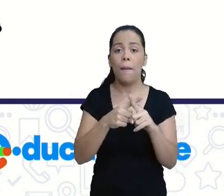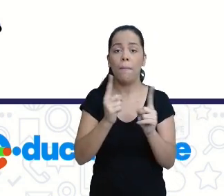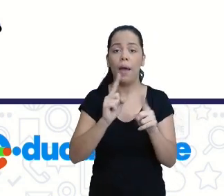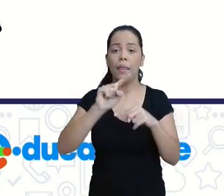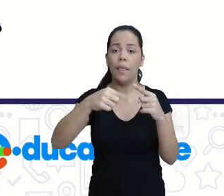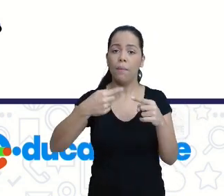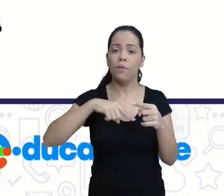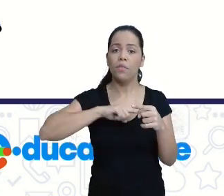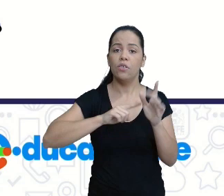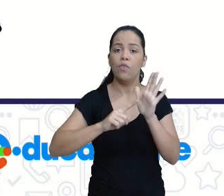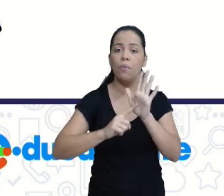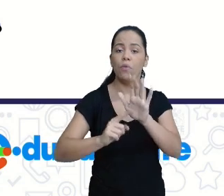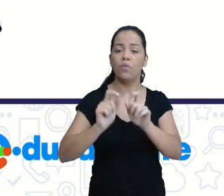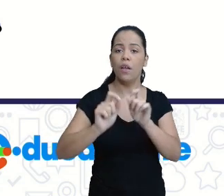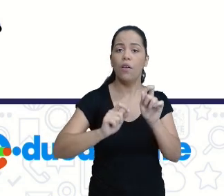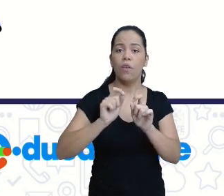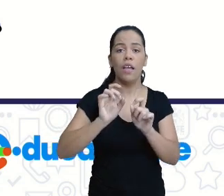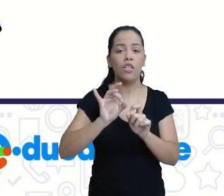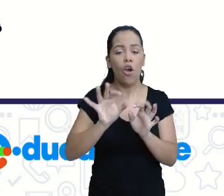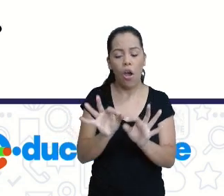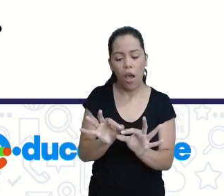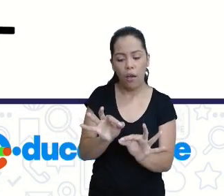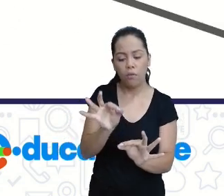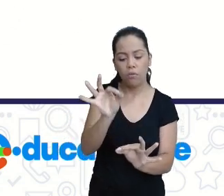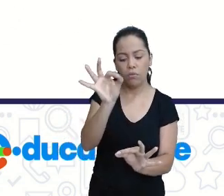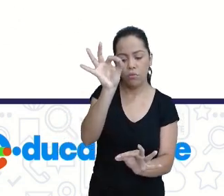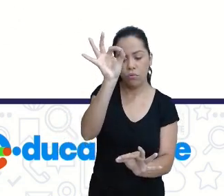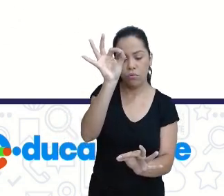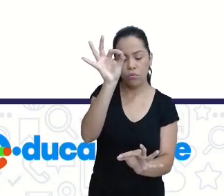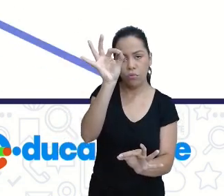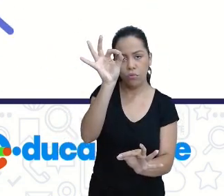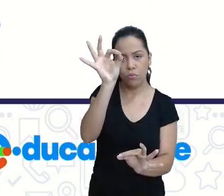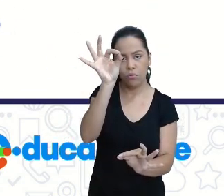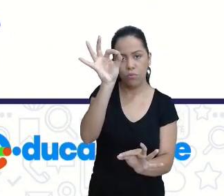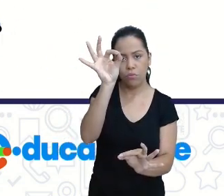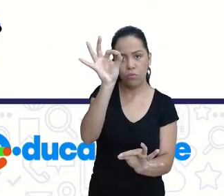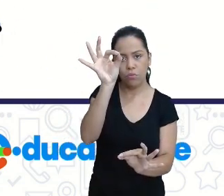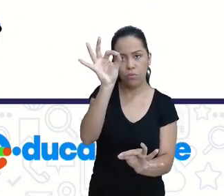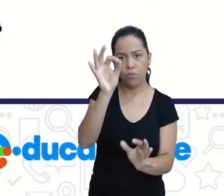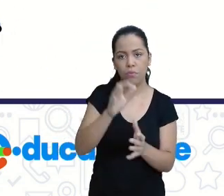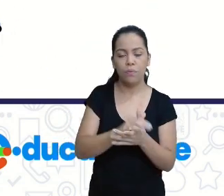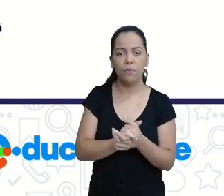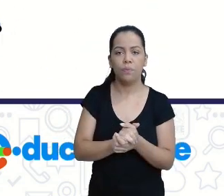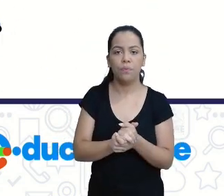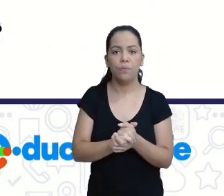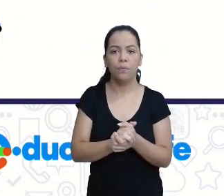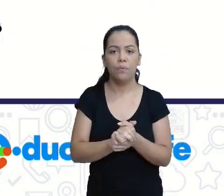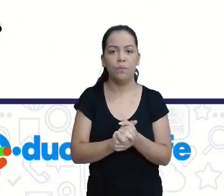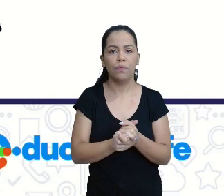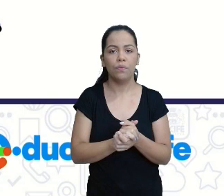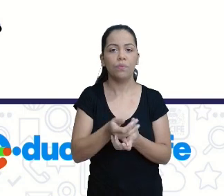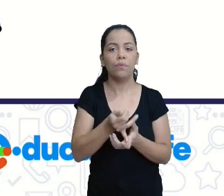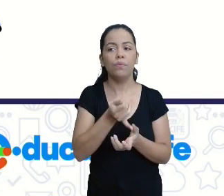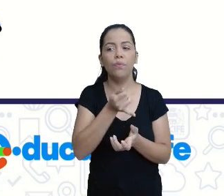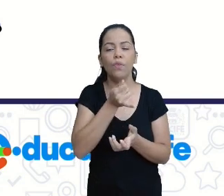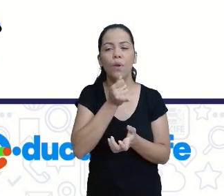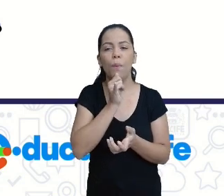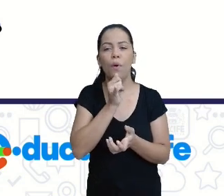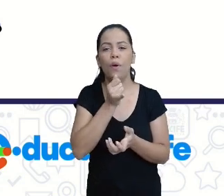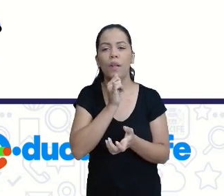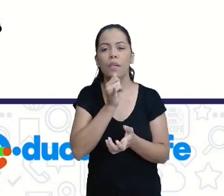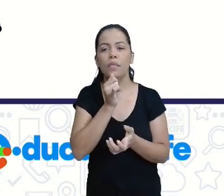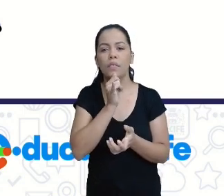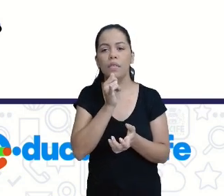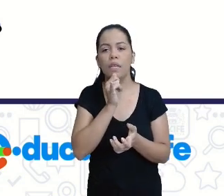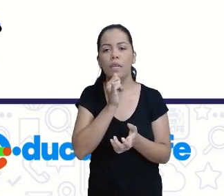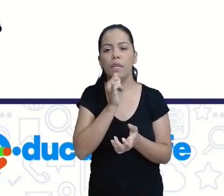vai se chamar altura simplesmente, certo? Os outros elementos que a gente vai ver, ó, por exemplo, aquele lado ali, que está embaixo,